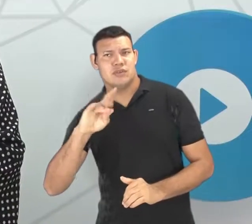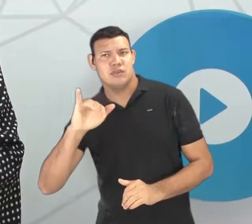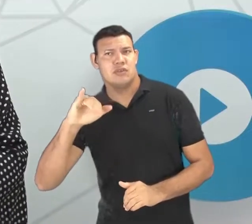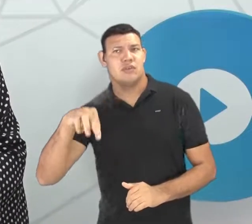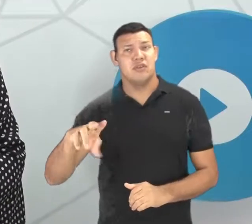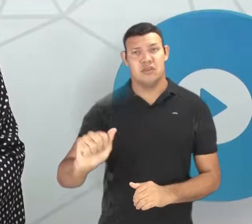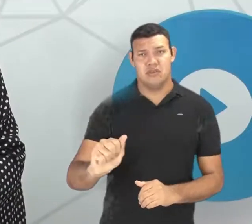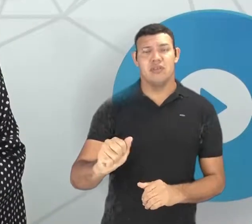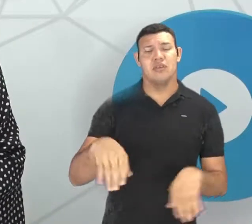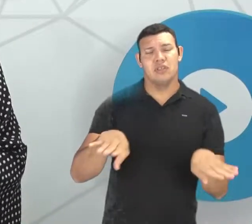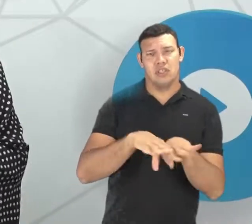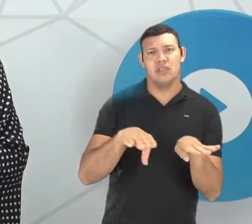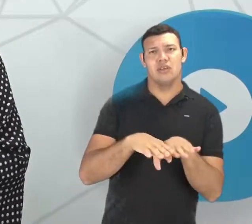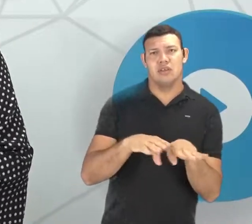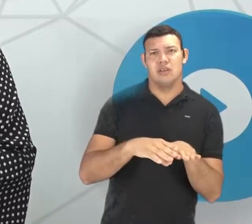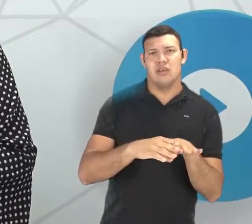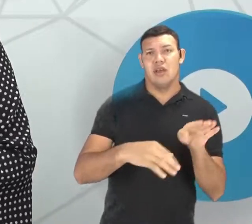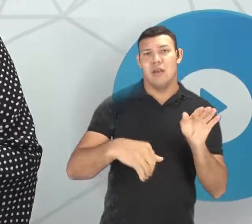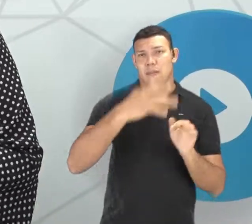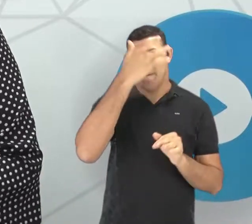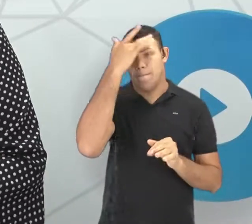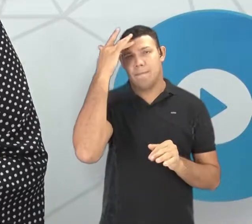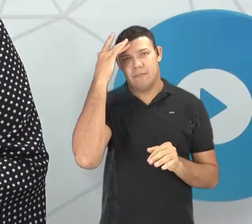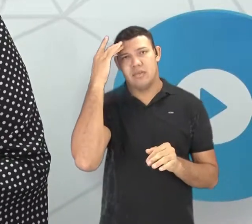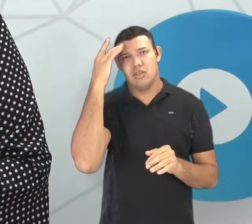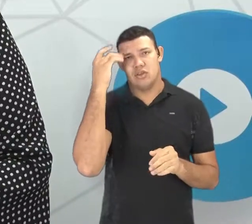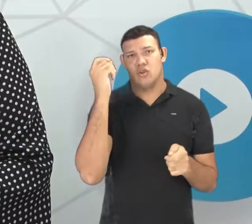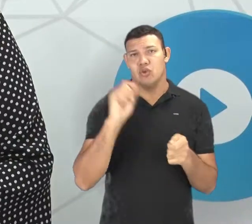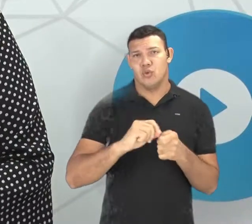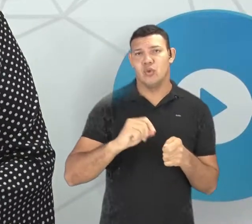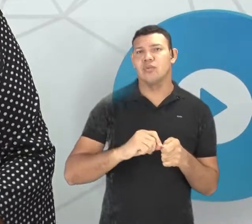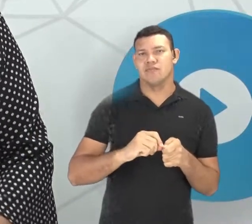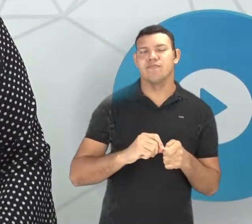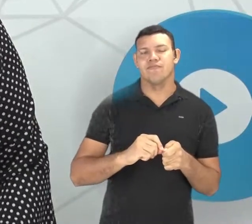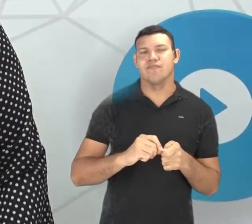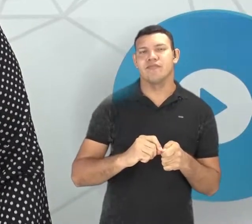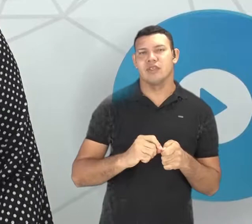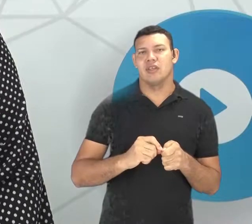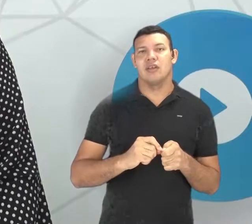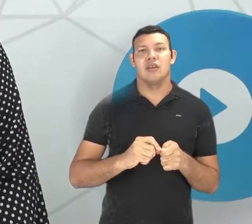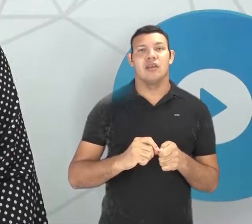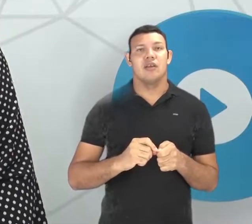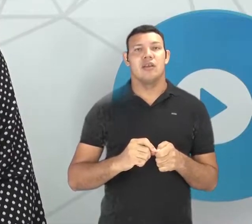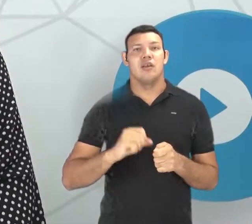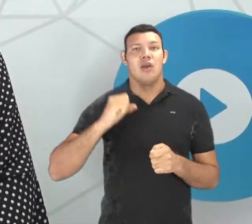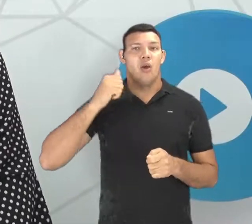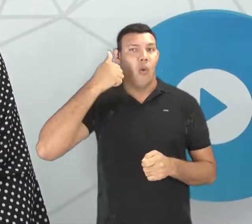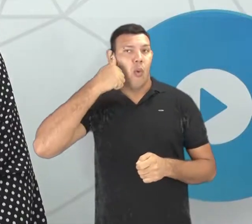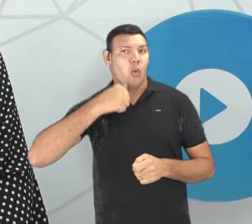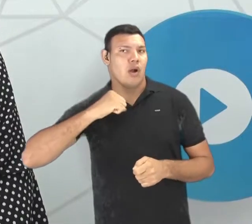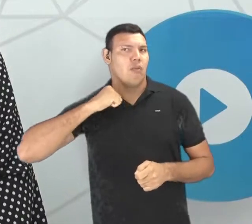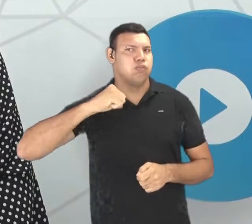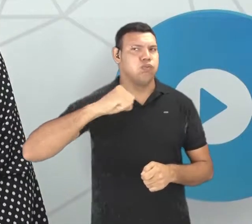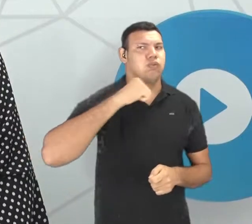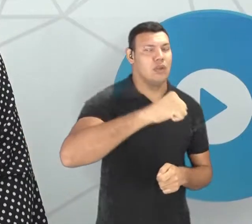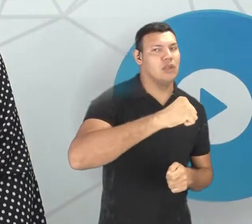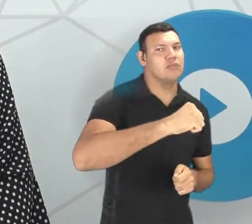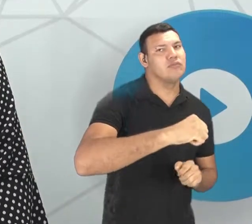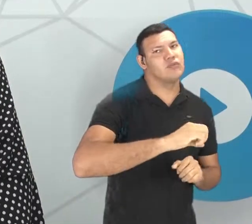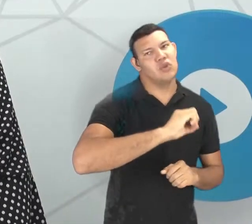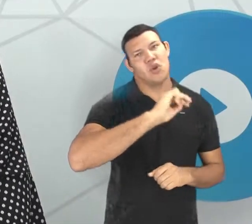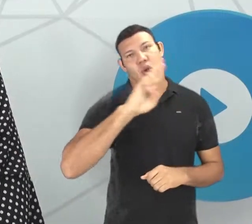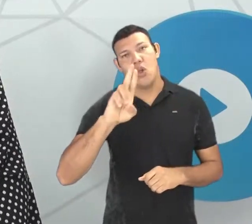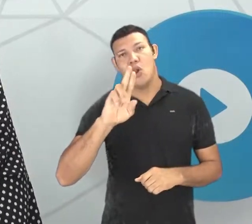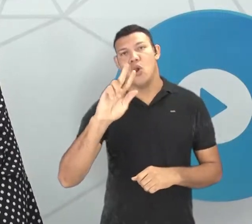e o seu agressor, esse não é considerado feminicídio, mas é considerado